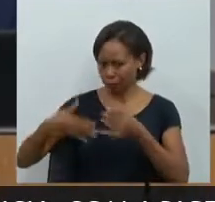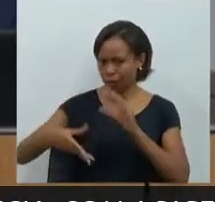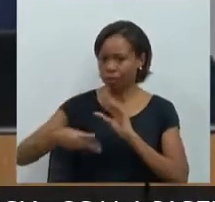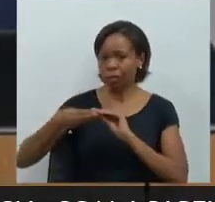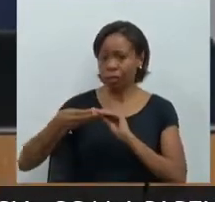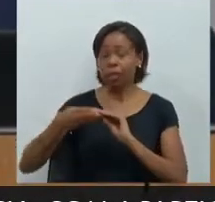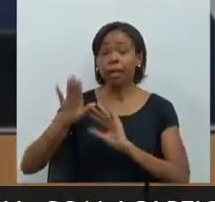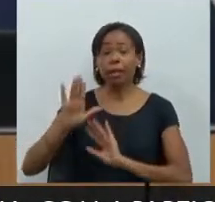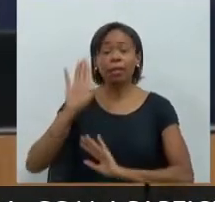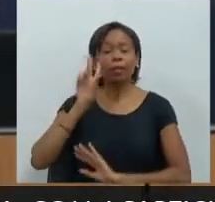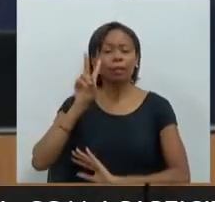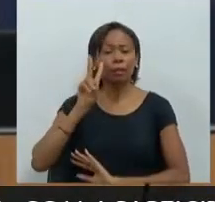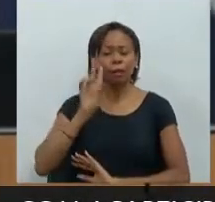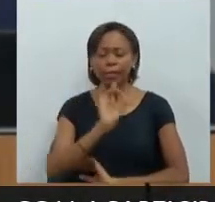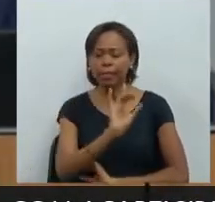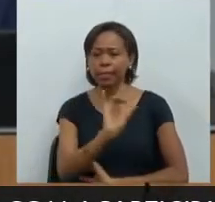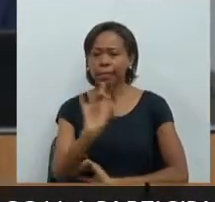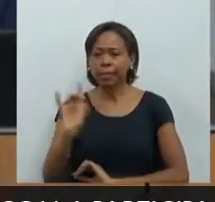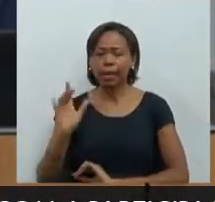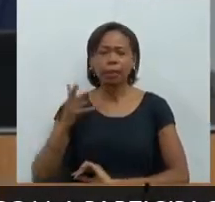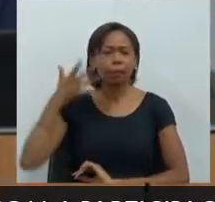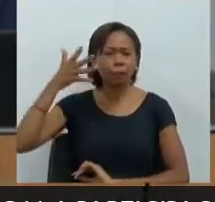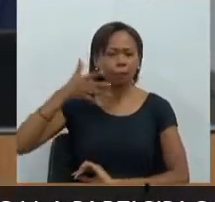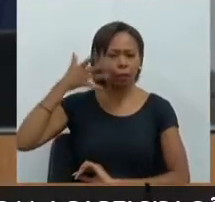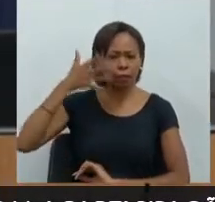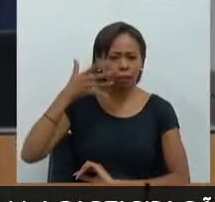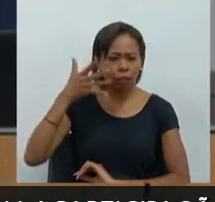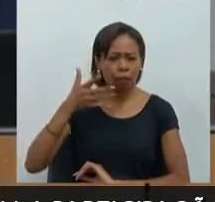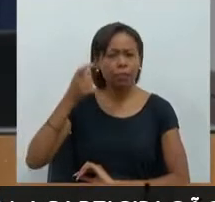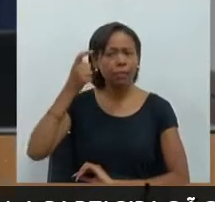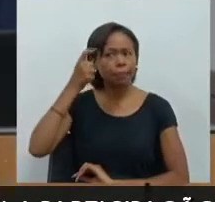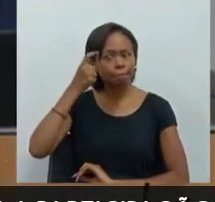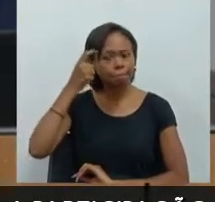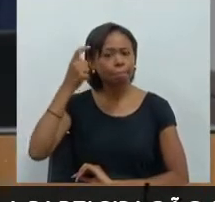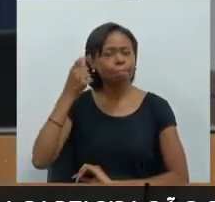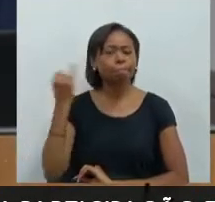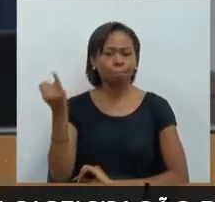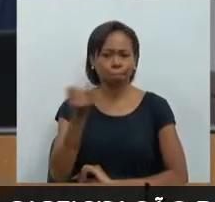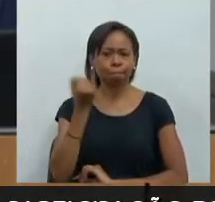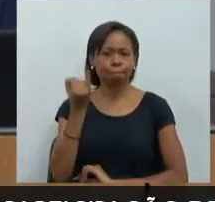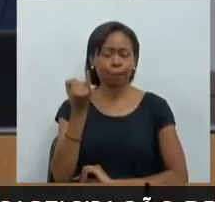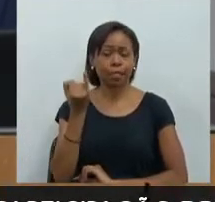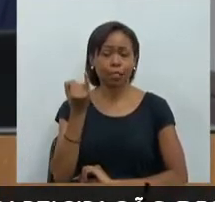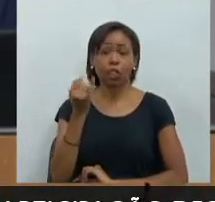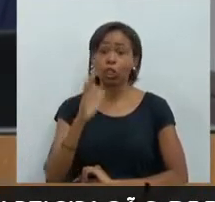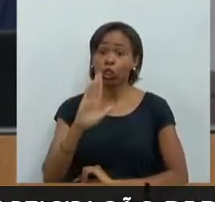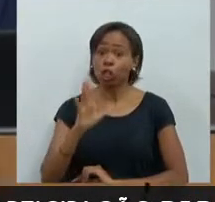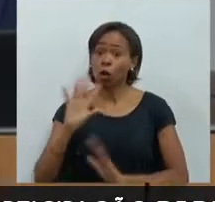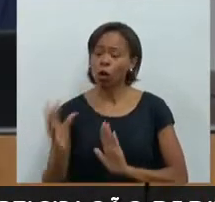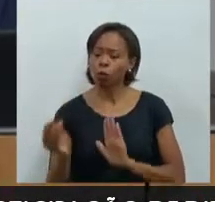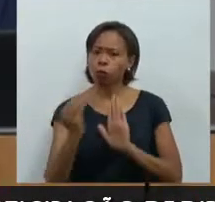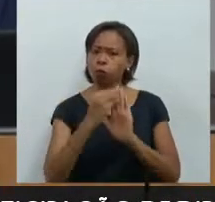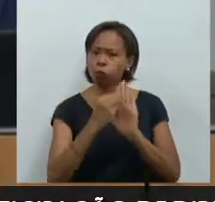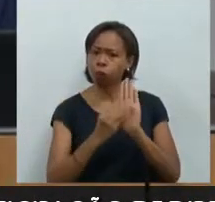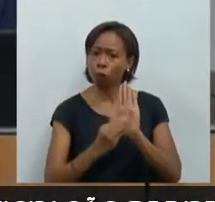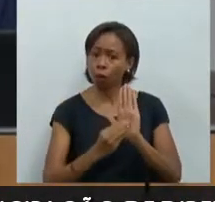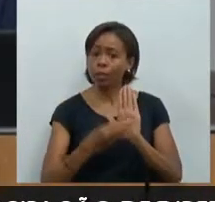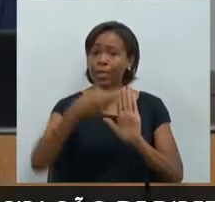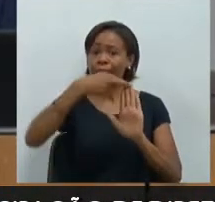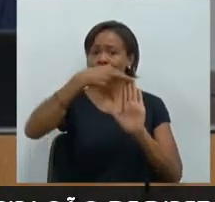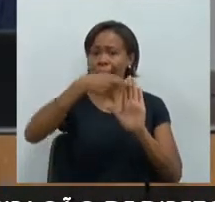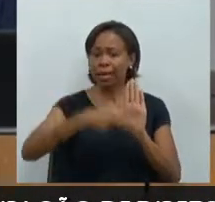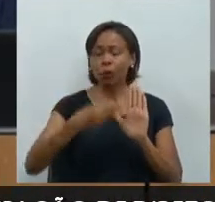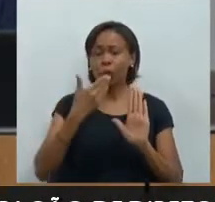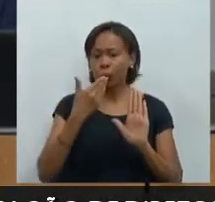das falas aqui, que torna uma ideia importante, nós estamos transformando já em requerimento para adiantar o trabalho do senhor, que